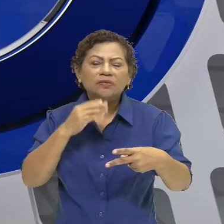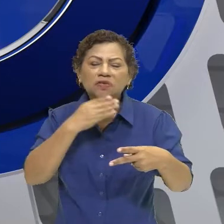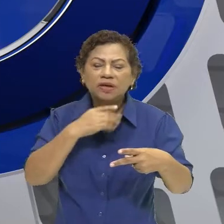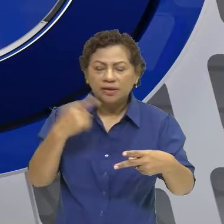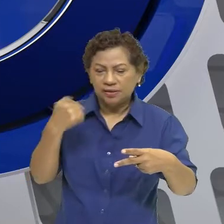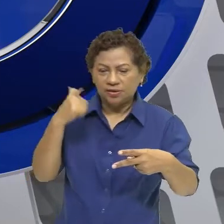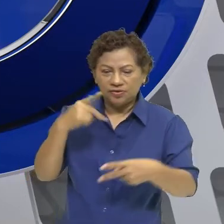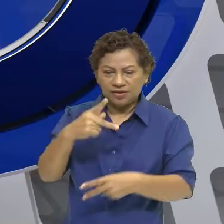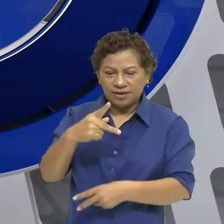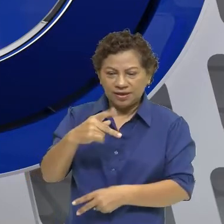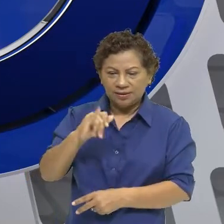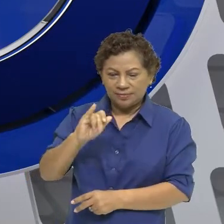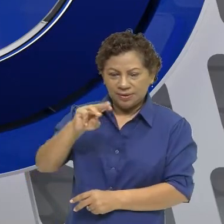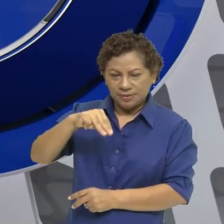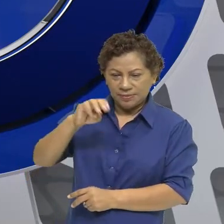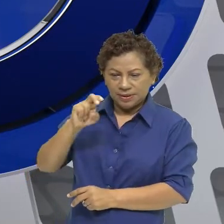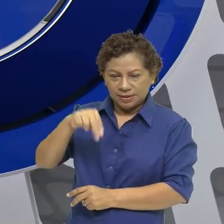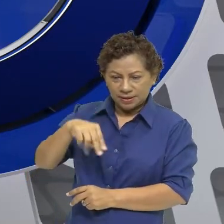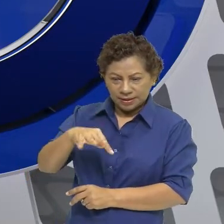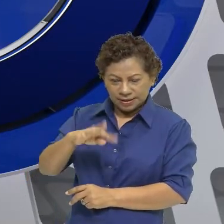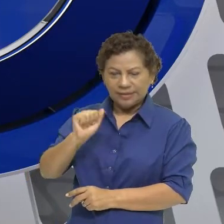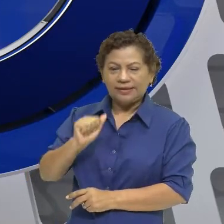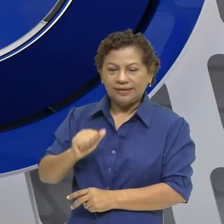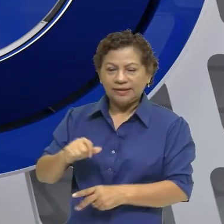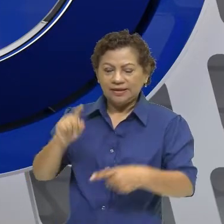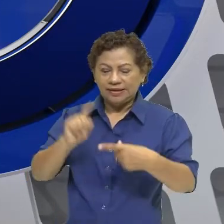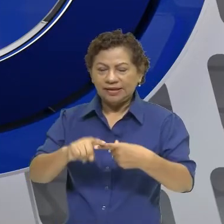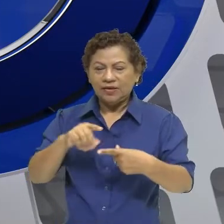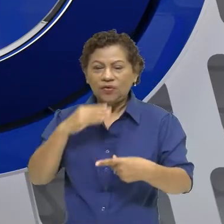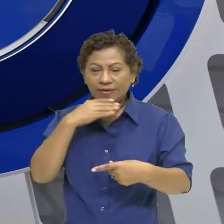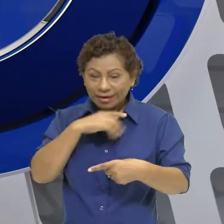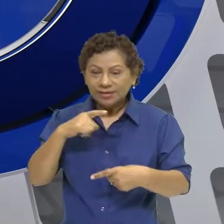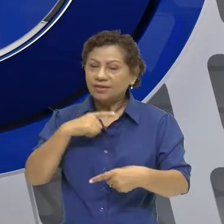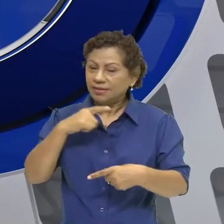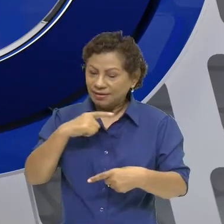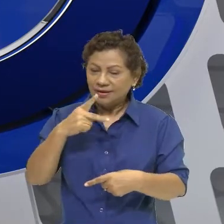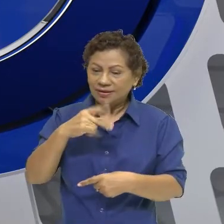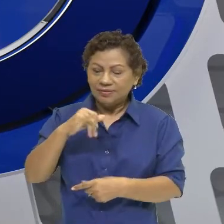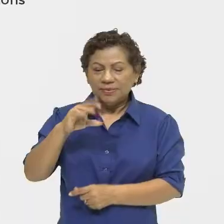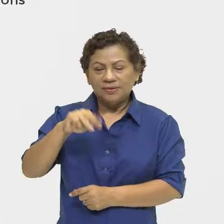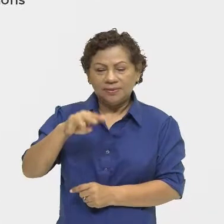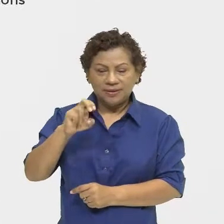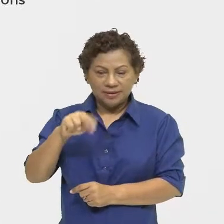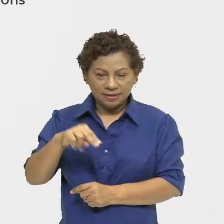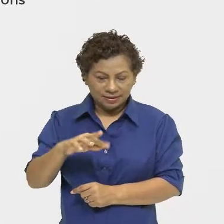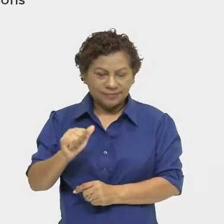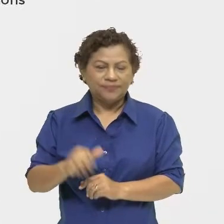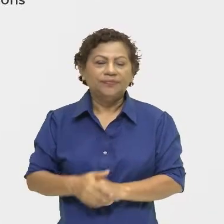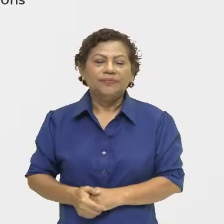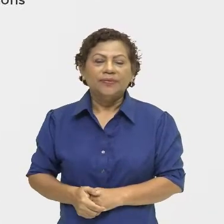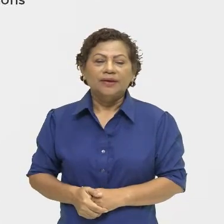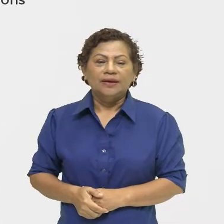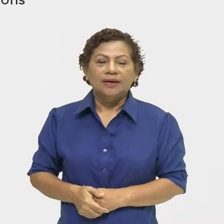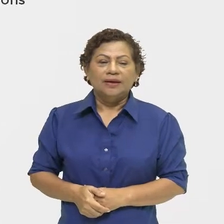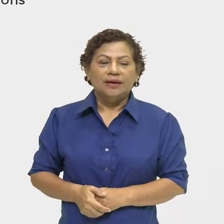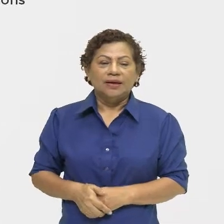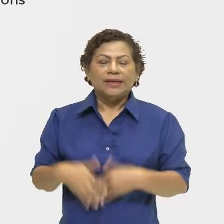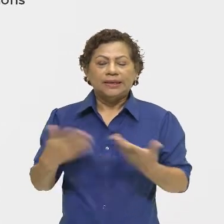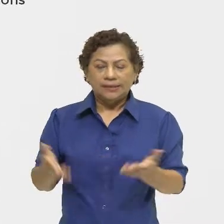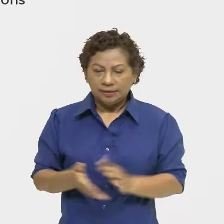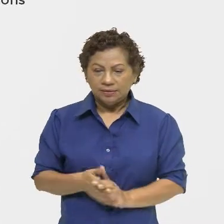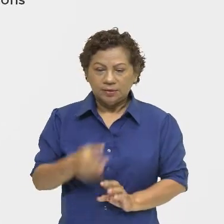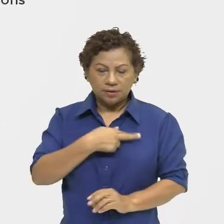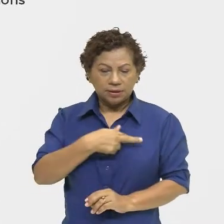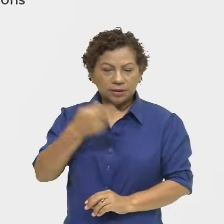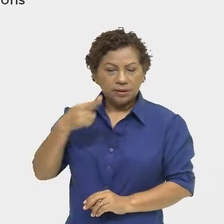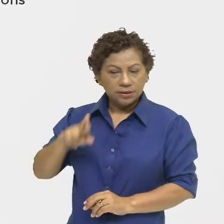muito intensa a utilização dos temperos e da pimenta. No aspecto religioso, os africanos buscaram sempre manter